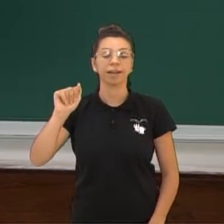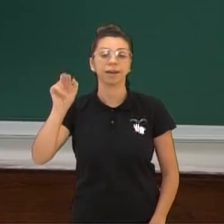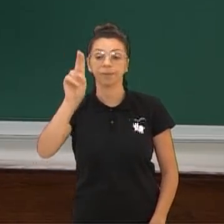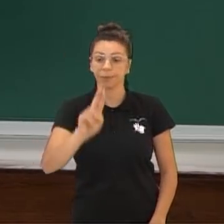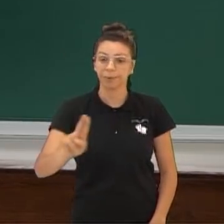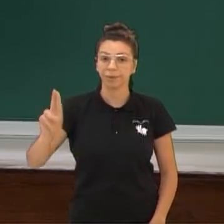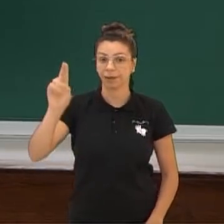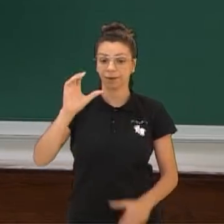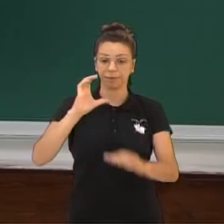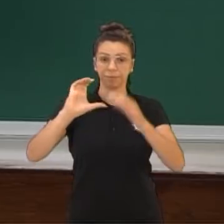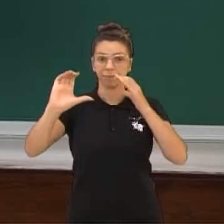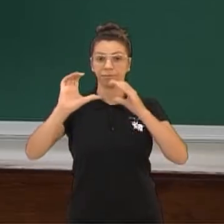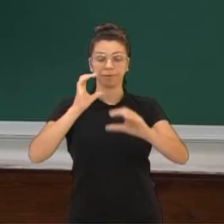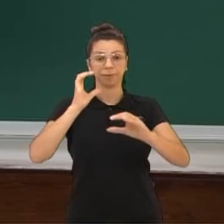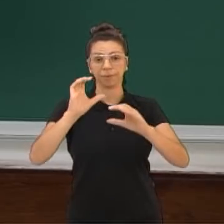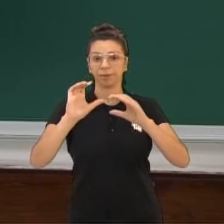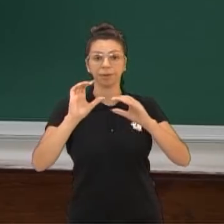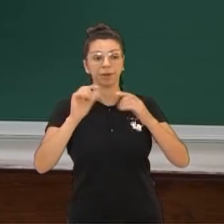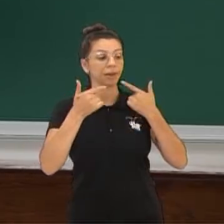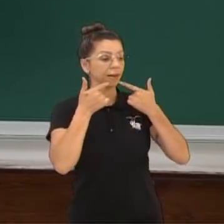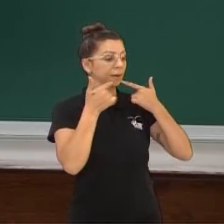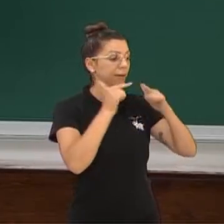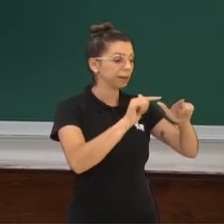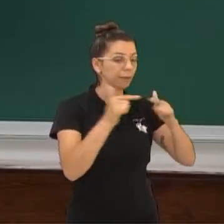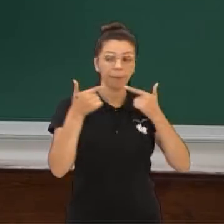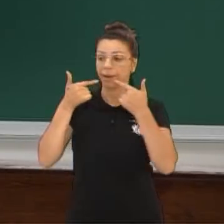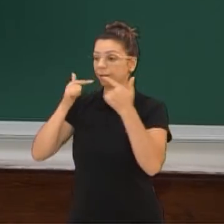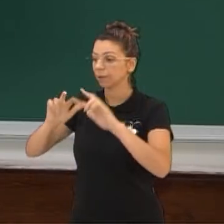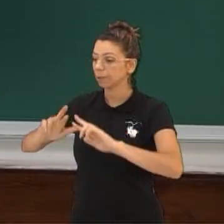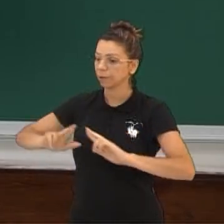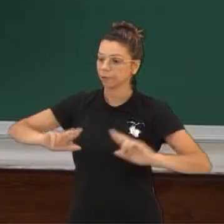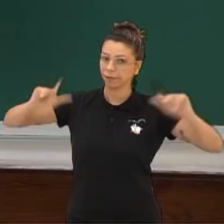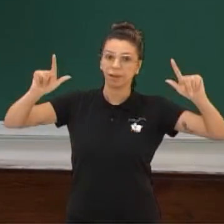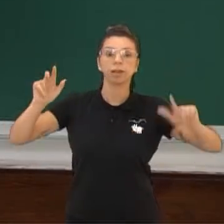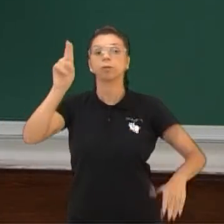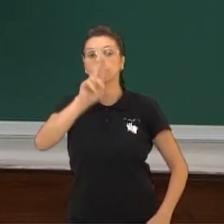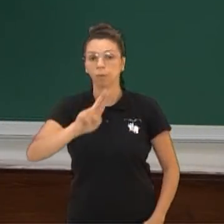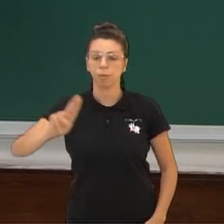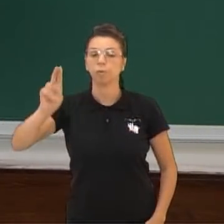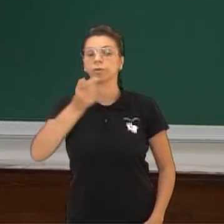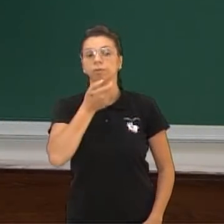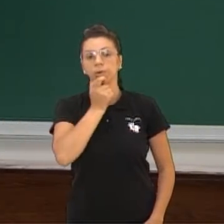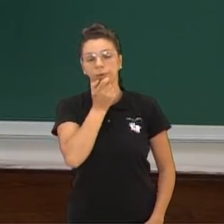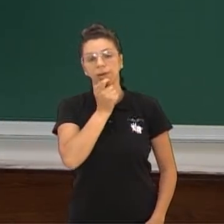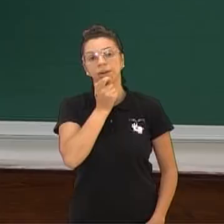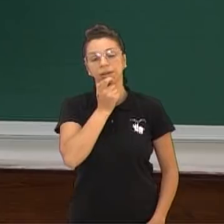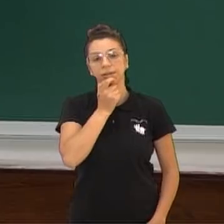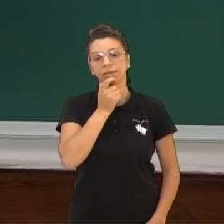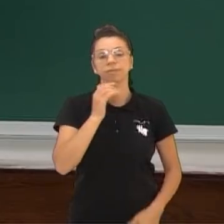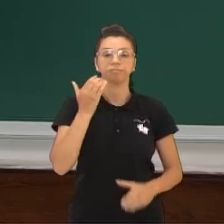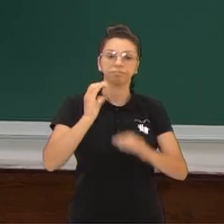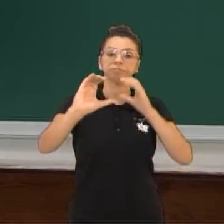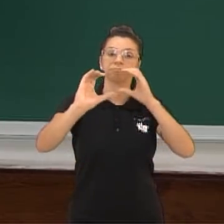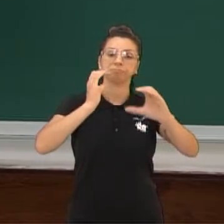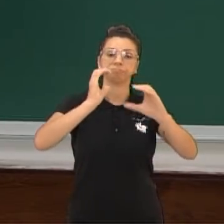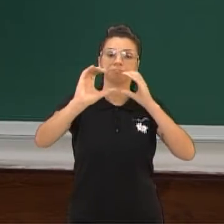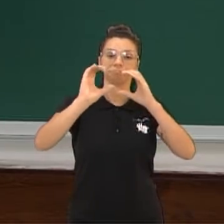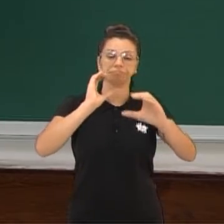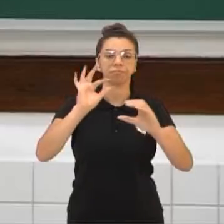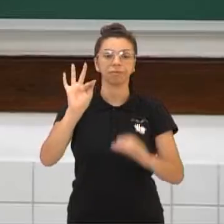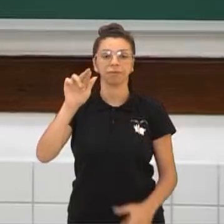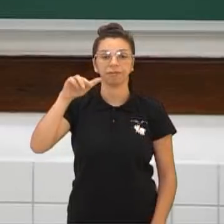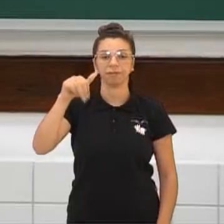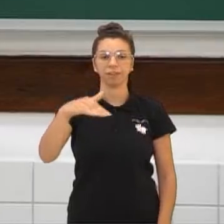que falam diferentes idiomas. E agora nós vamos para o nosso quiz. São aquelas